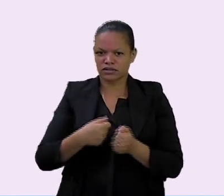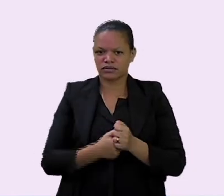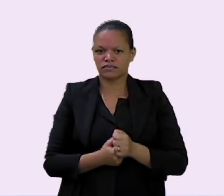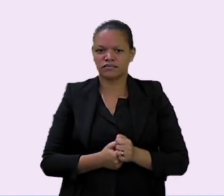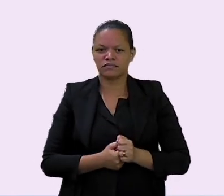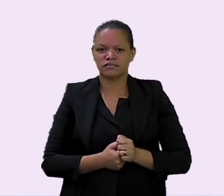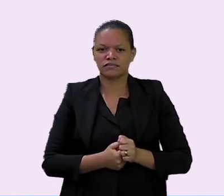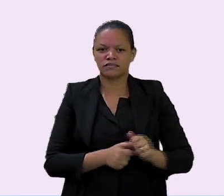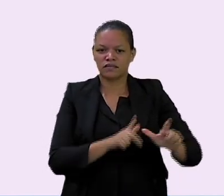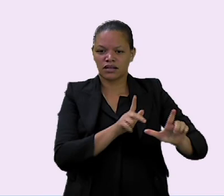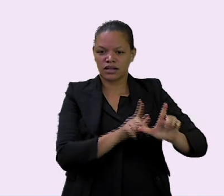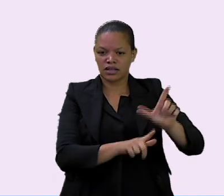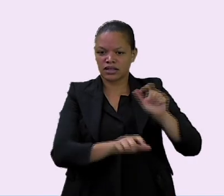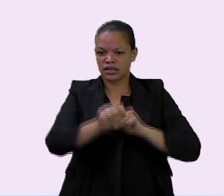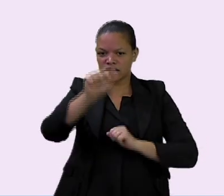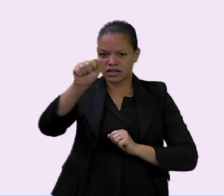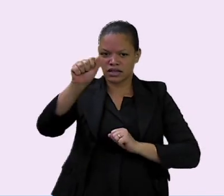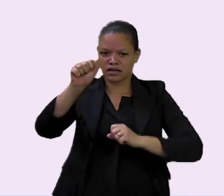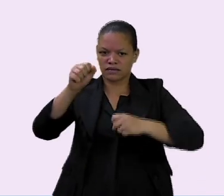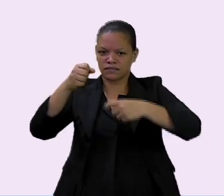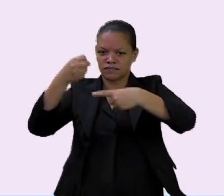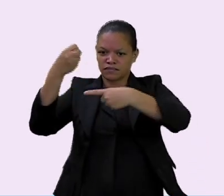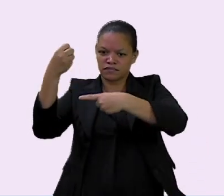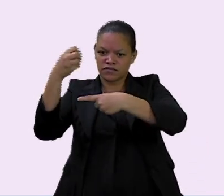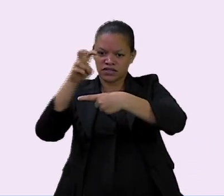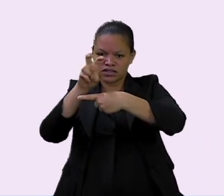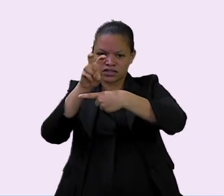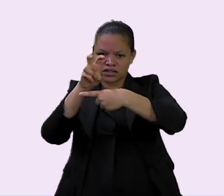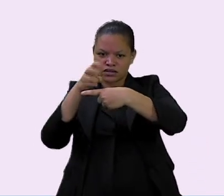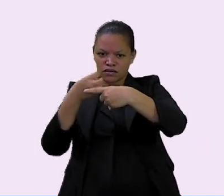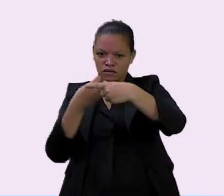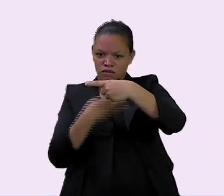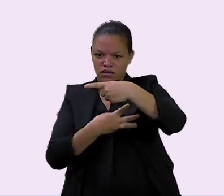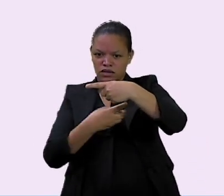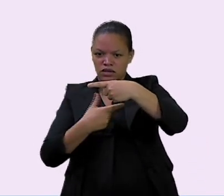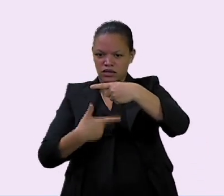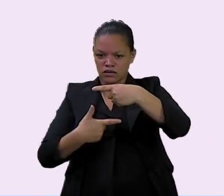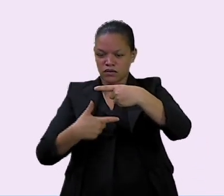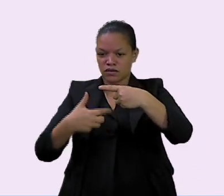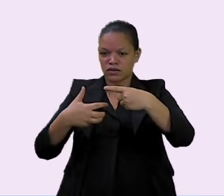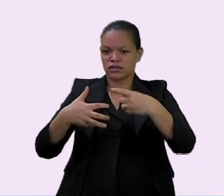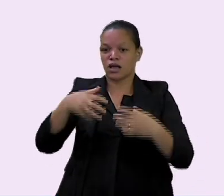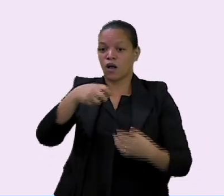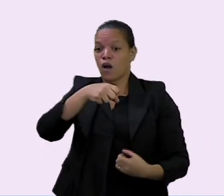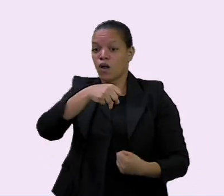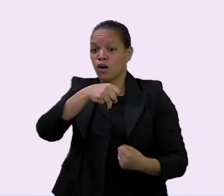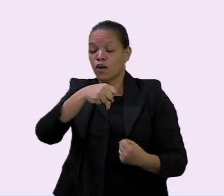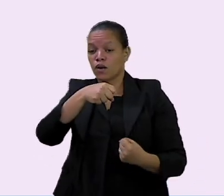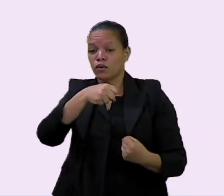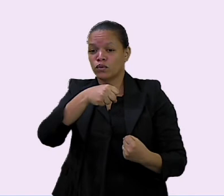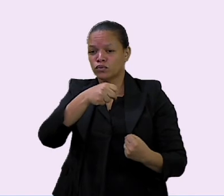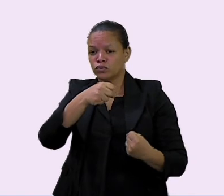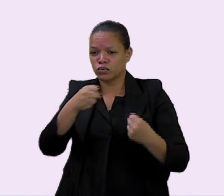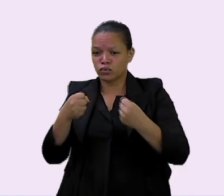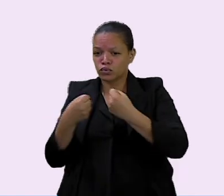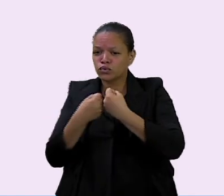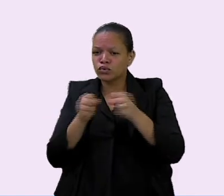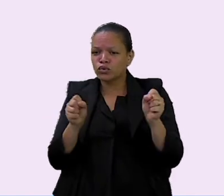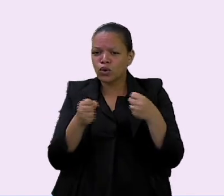32. Então, essa é a minha primeira fração. E de ônibus? 9 crianças de quantas?